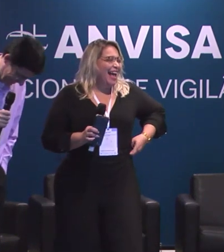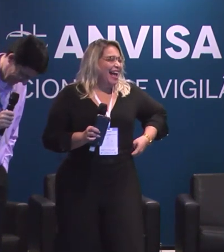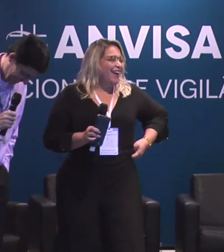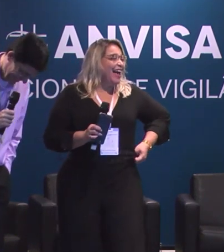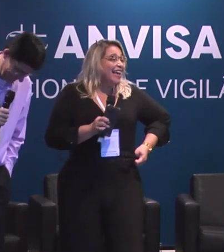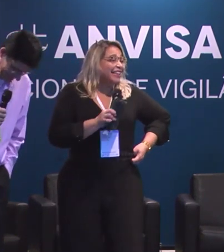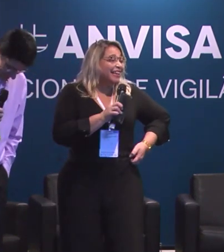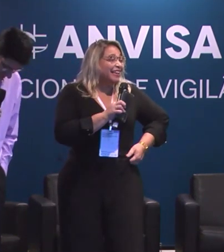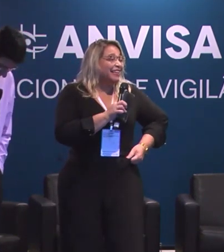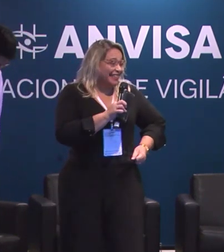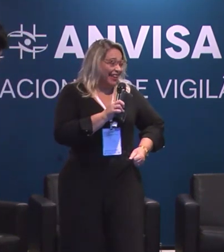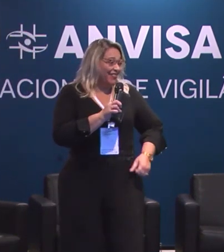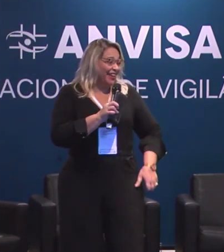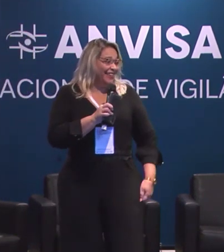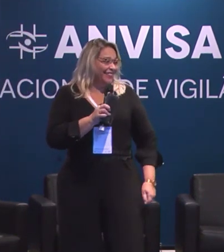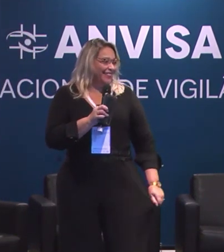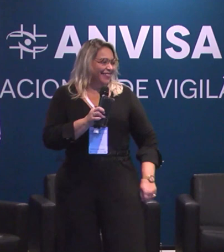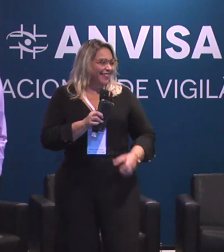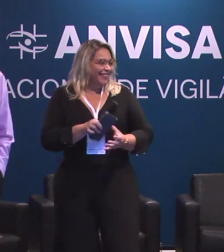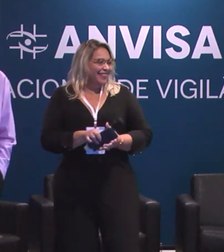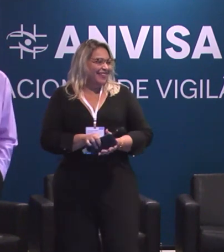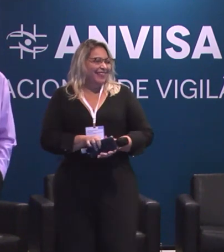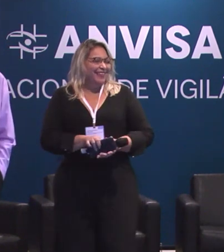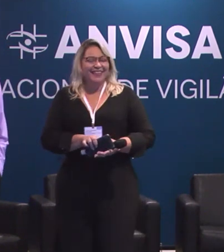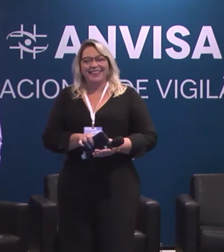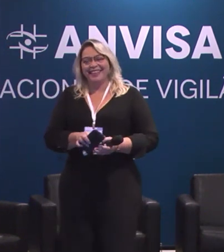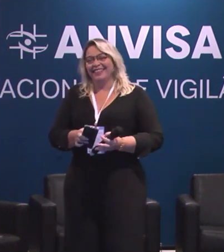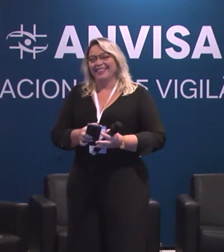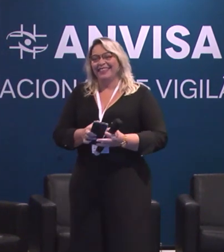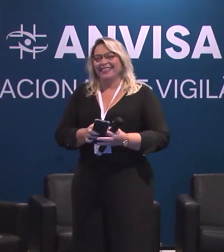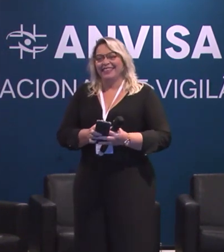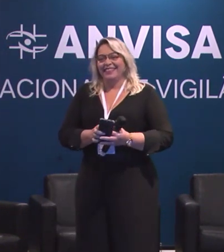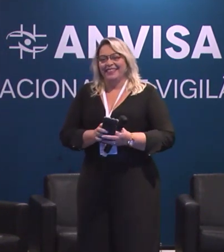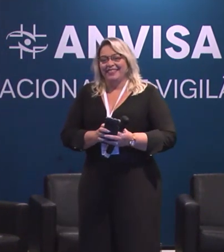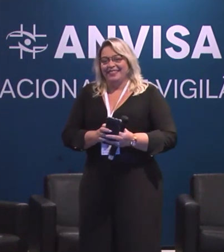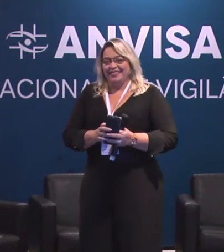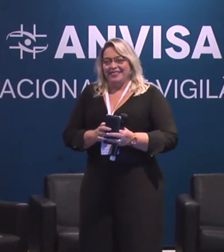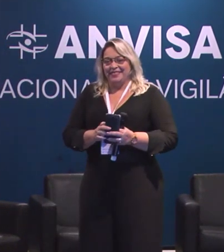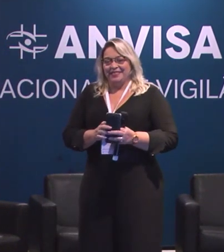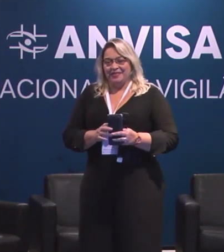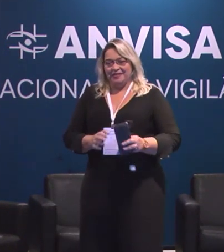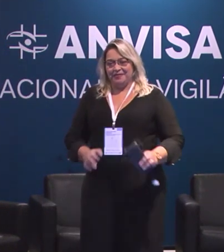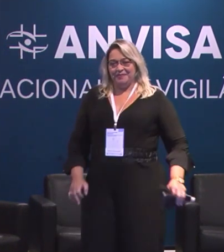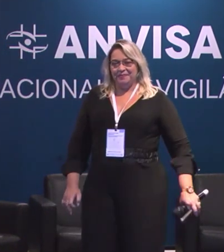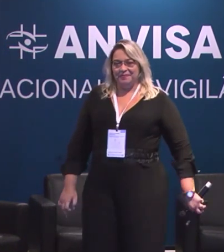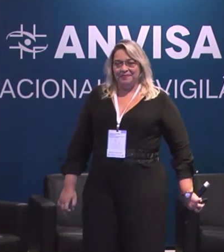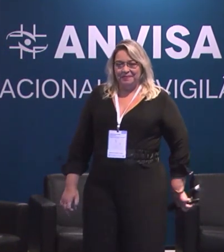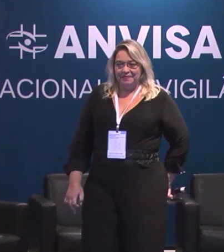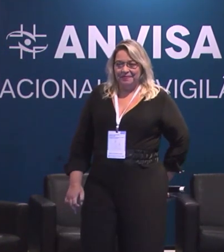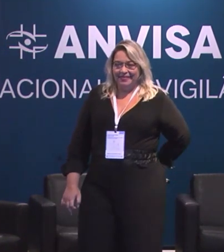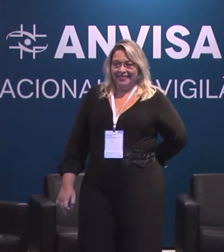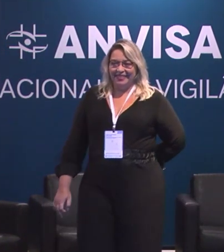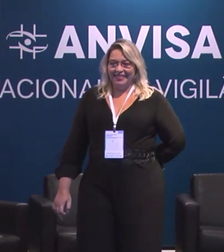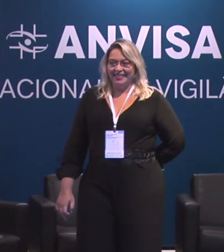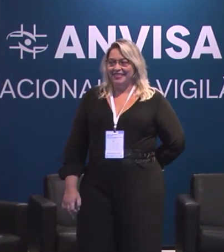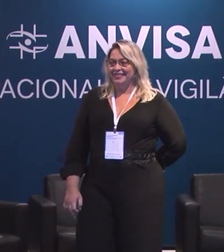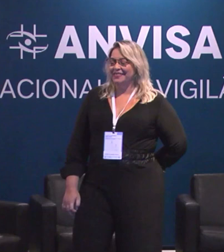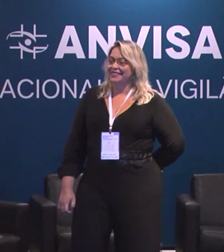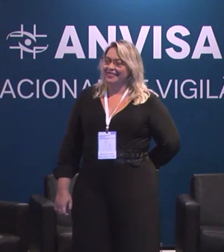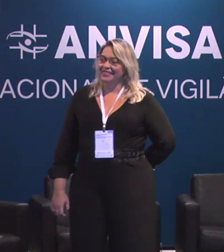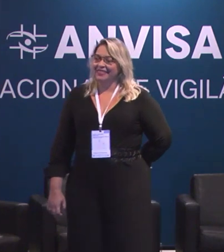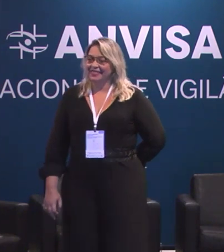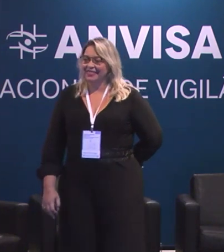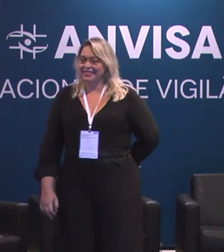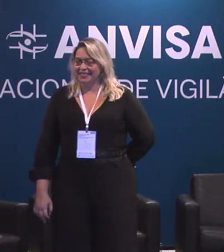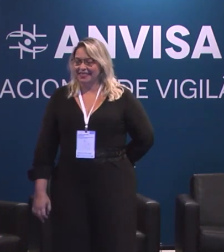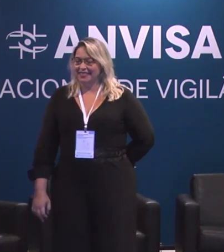Levar a Adriana, Adriana, né? Tá vendo? Adriana. Adriana adiantou o relógio para mim, não foi, Adriana? Bom, gente,